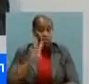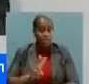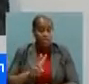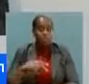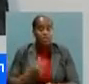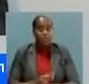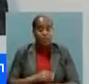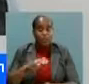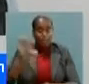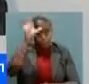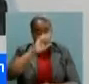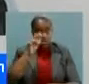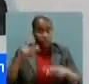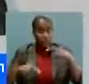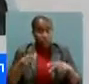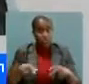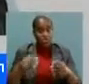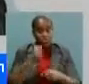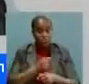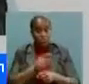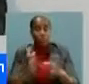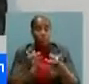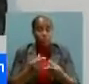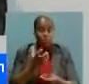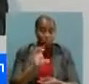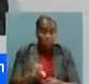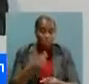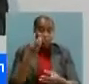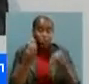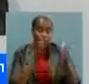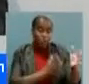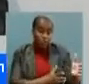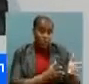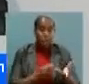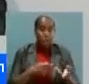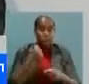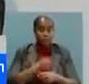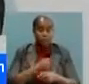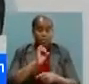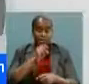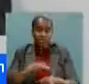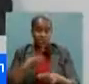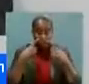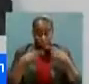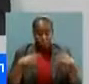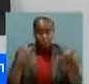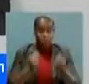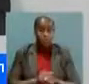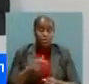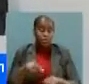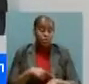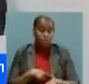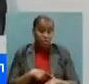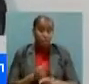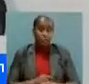em torno da governação económica do país e, muito particularmente, da gestão da dívida pública, é que neste